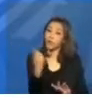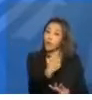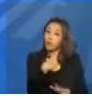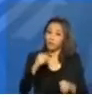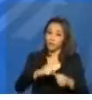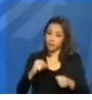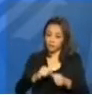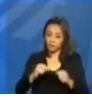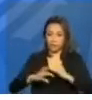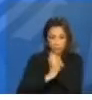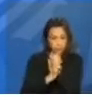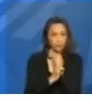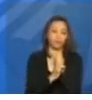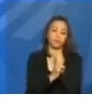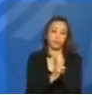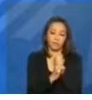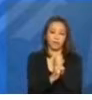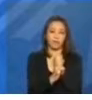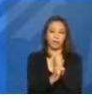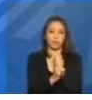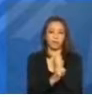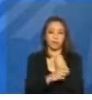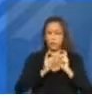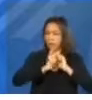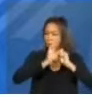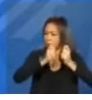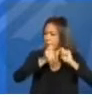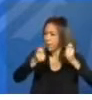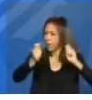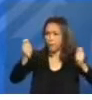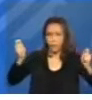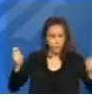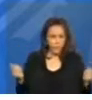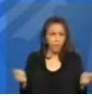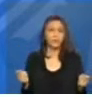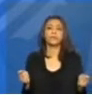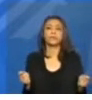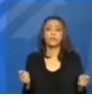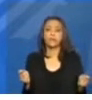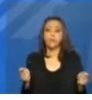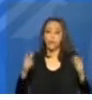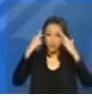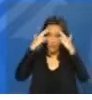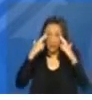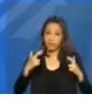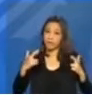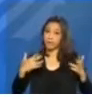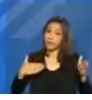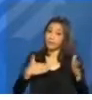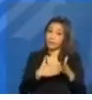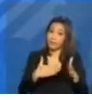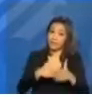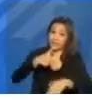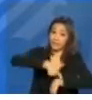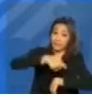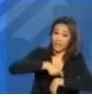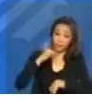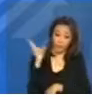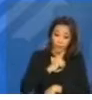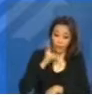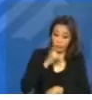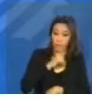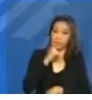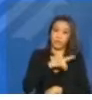segura possível o maior número de pagamentos no limite de tempo mais rápido. E, para finalizar,